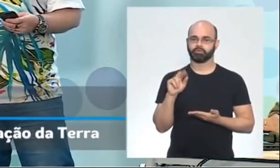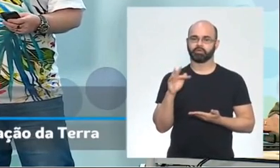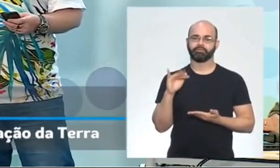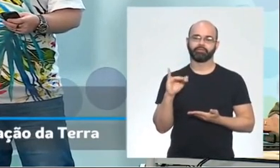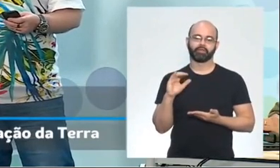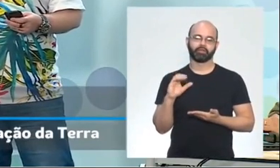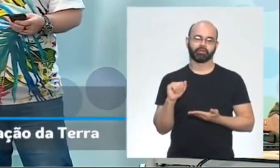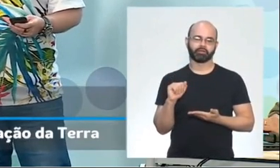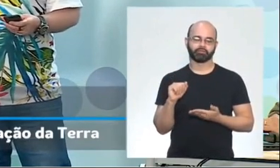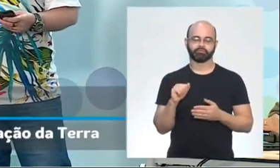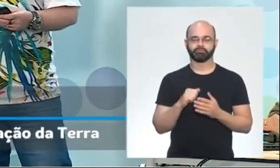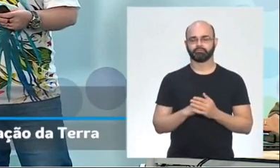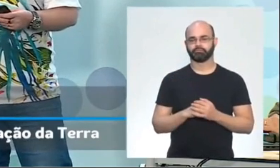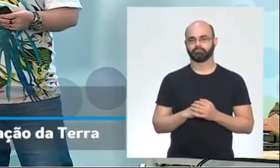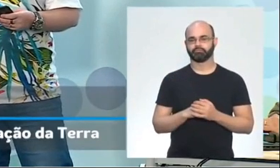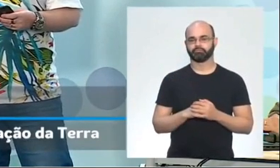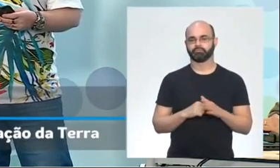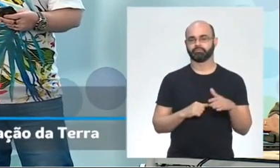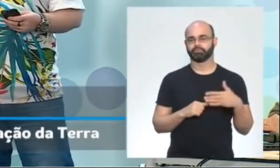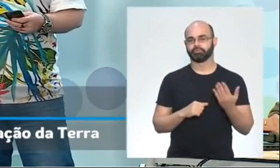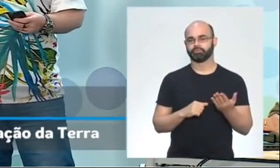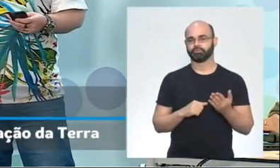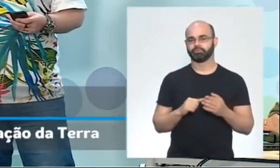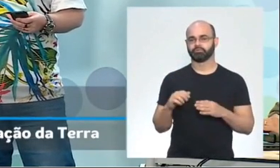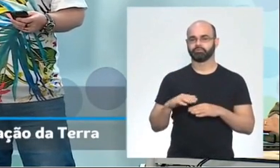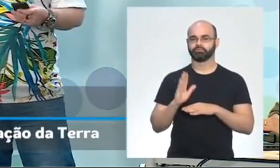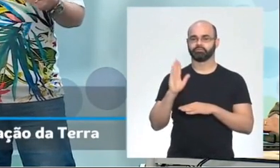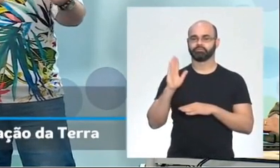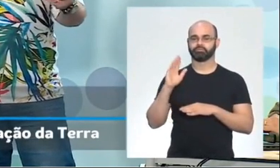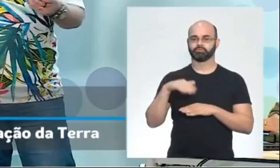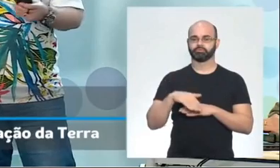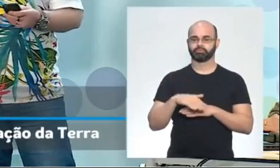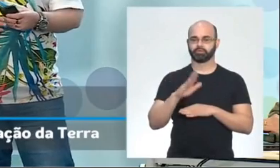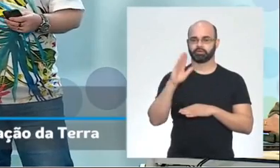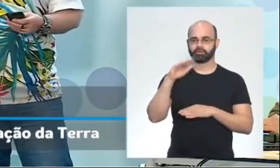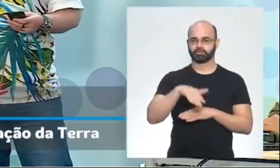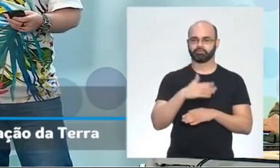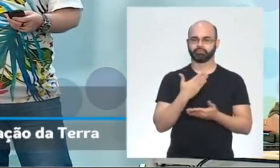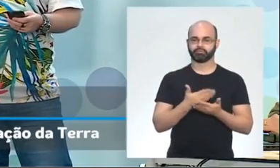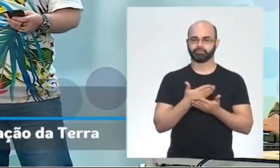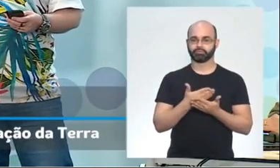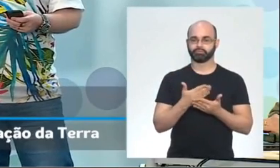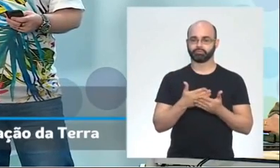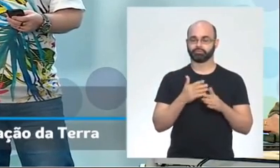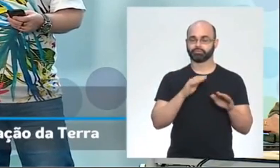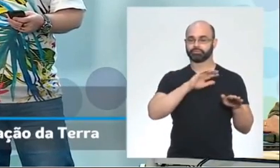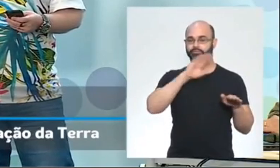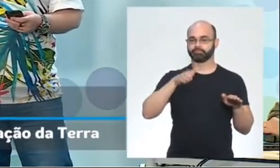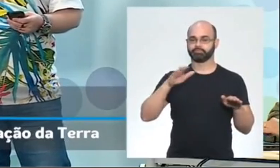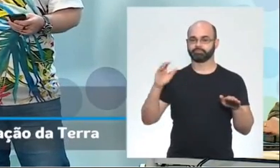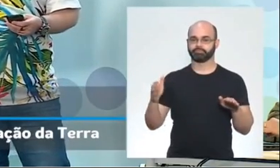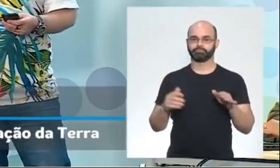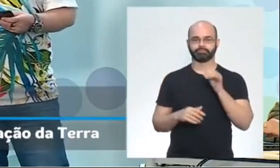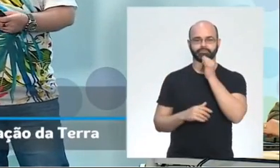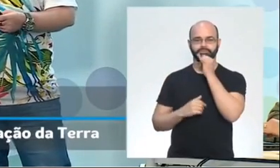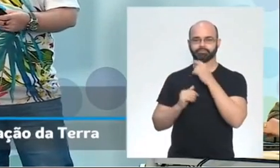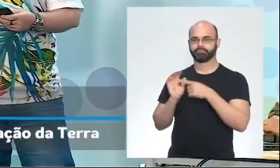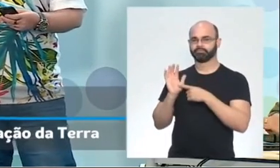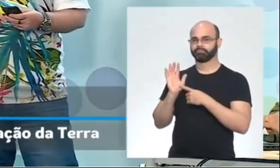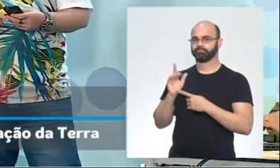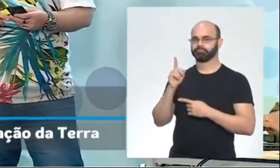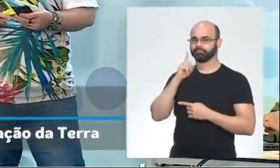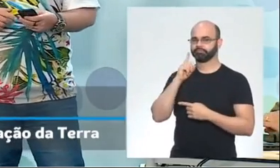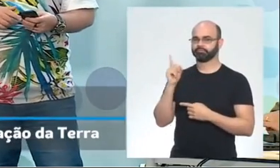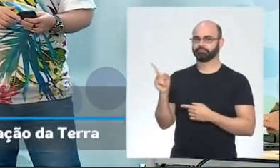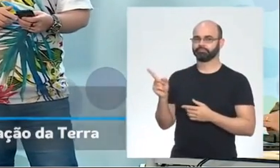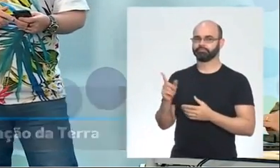questões aí de relevos, né, principalmente quando falamos aí de morros e montanhas. Tem um exemplo aqui que eu vou mostrar para vocês que identifica